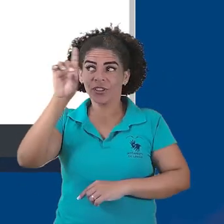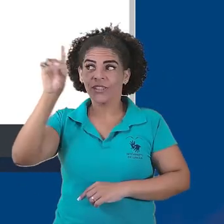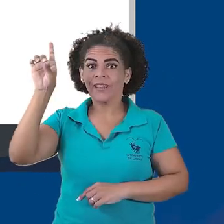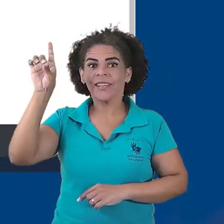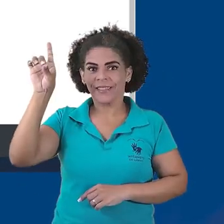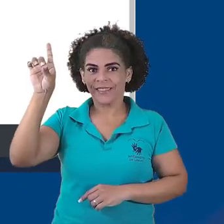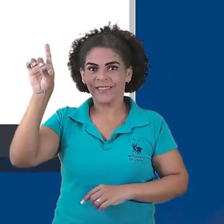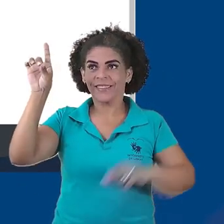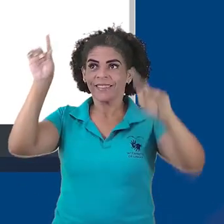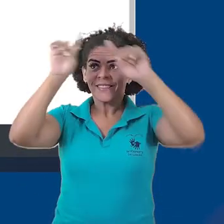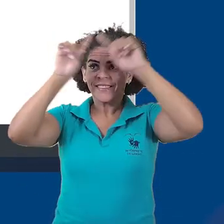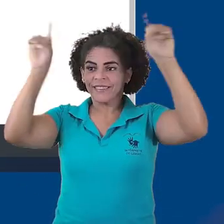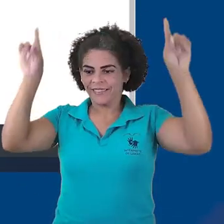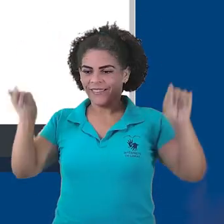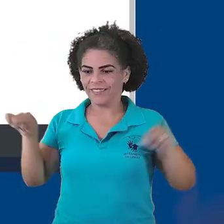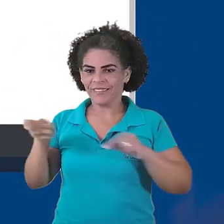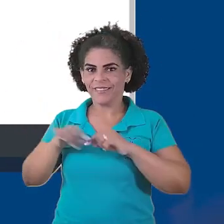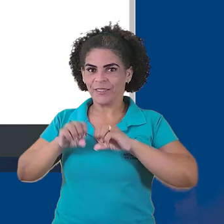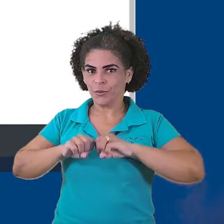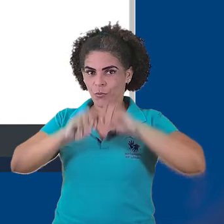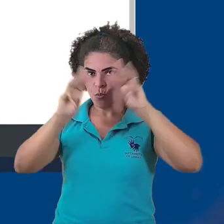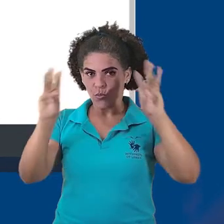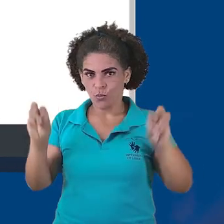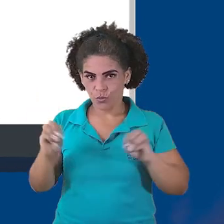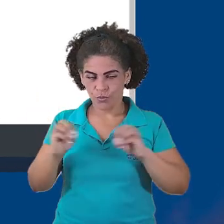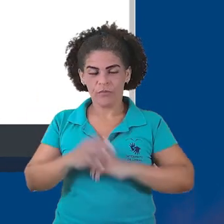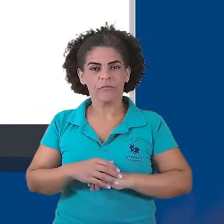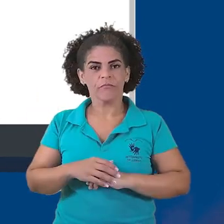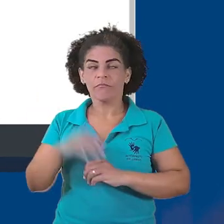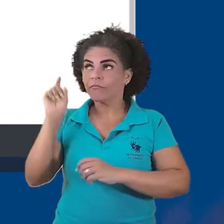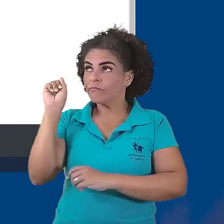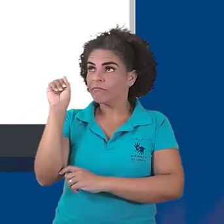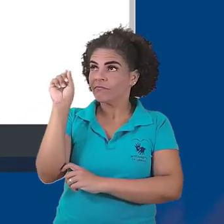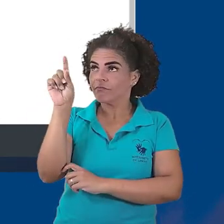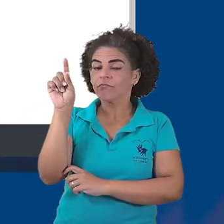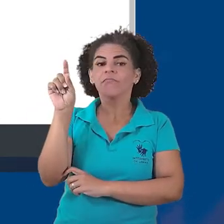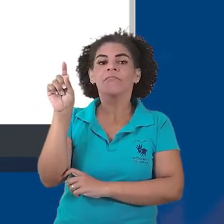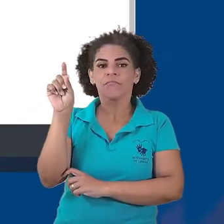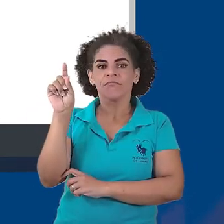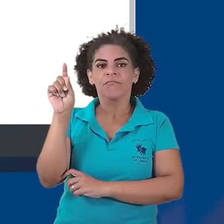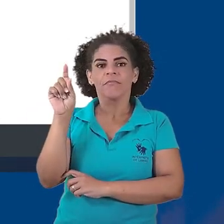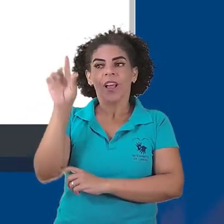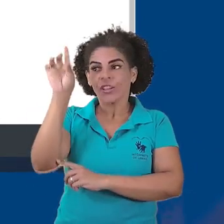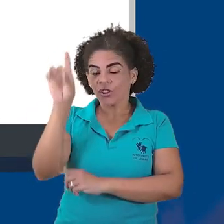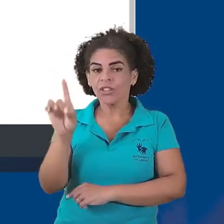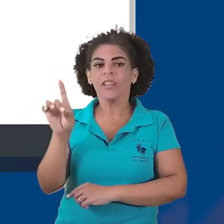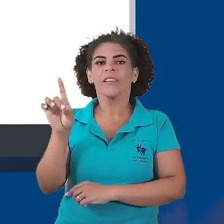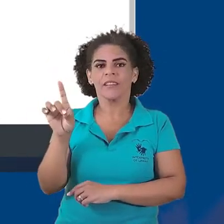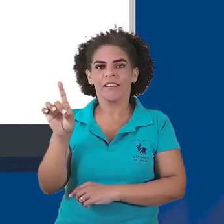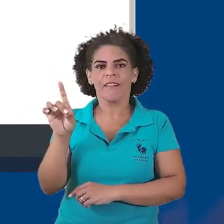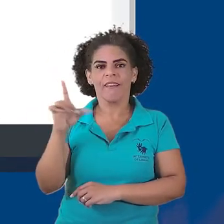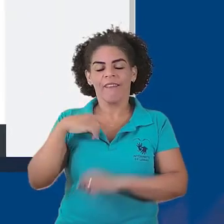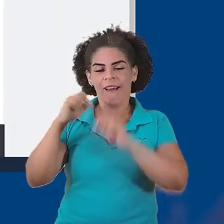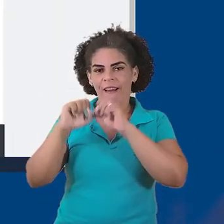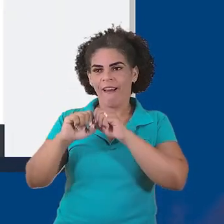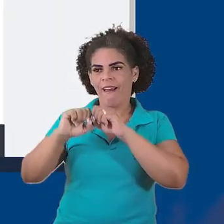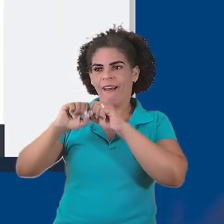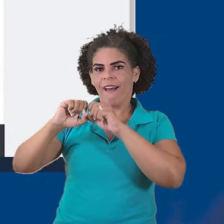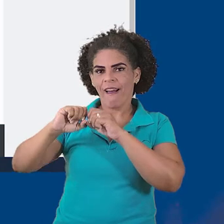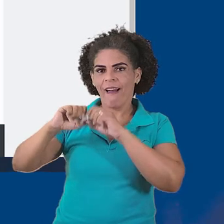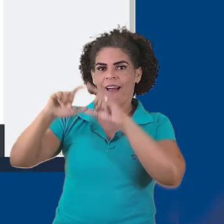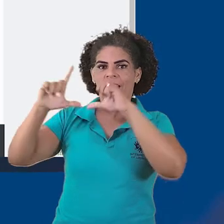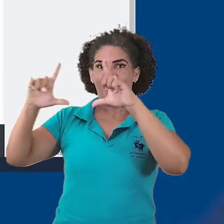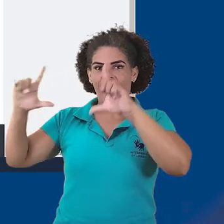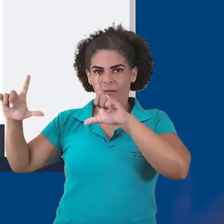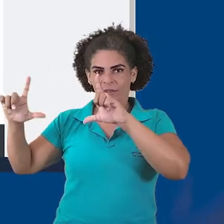à direita da tela inicial da plataforma Moodle. Clicando sobre o botão, o painel lateral à direita vai se